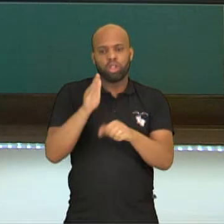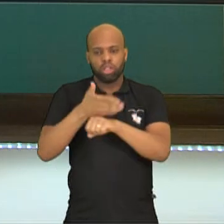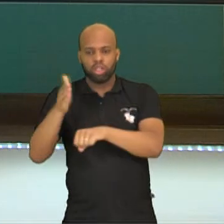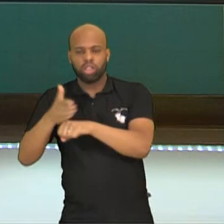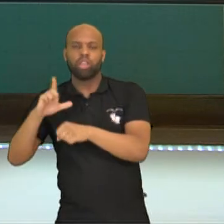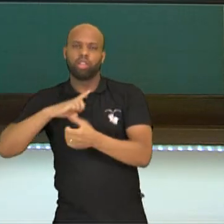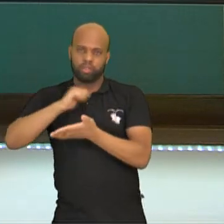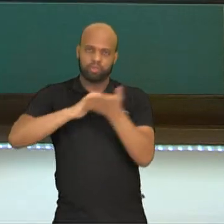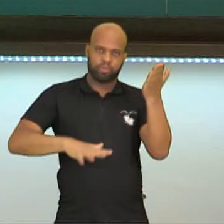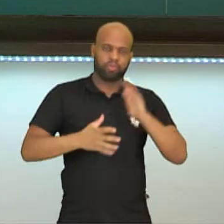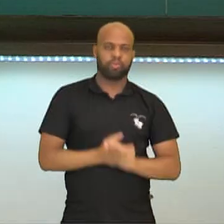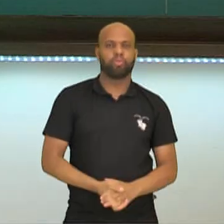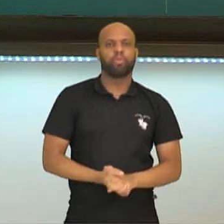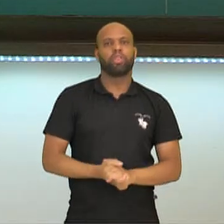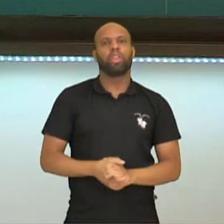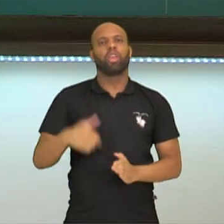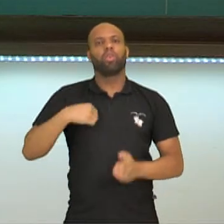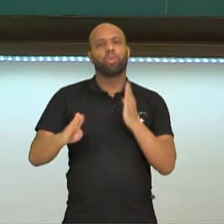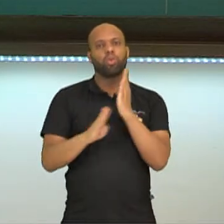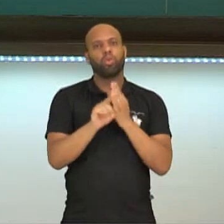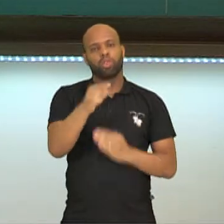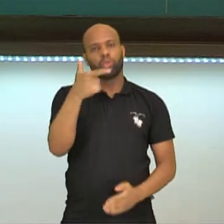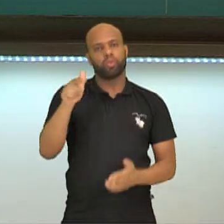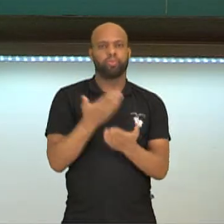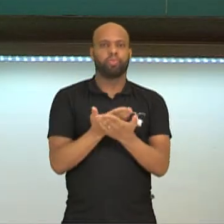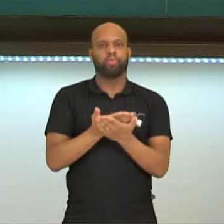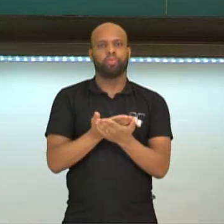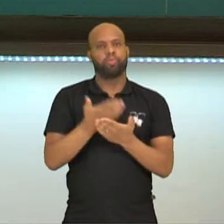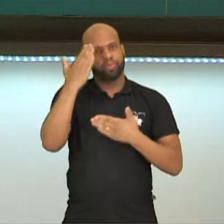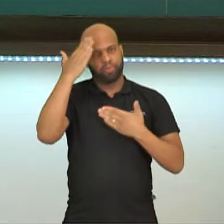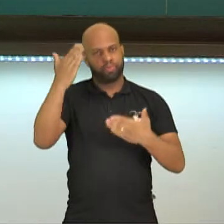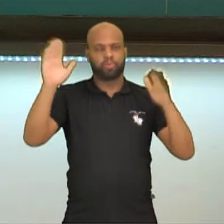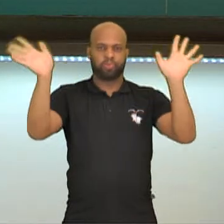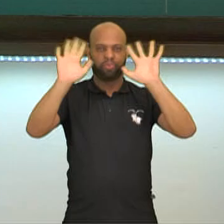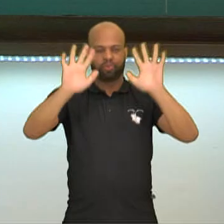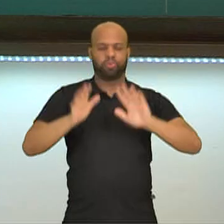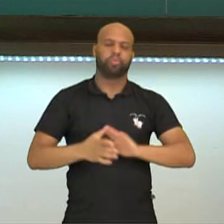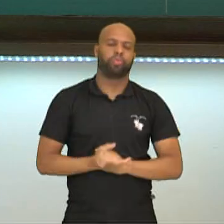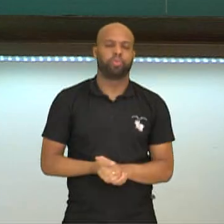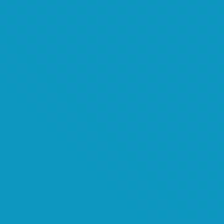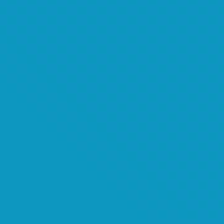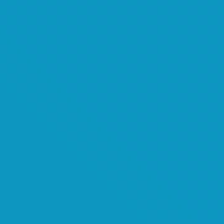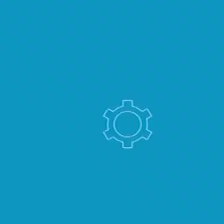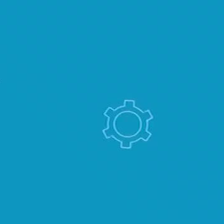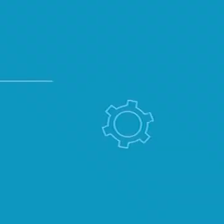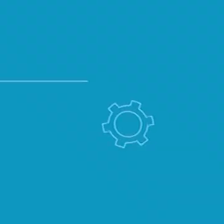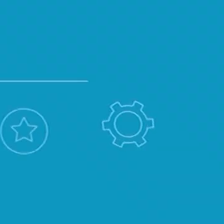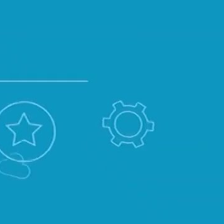algumas atividades. Espero vocês numa próxima aula. Muito obrigada e até breve!